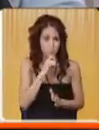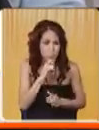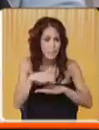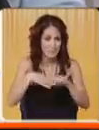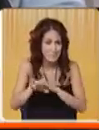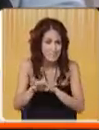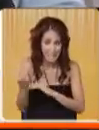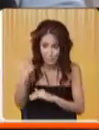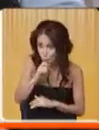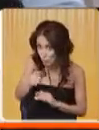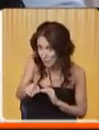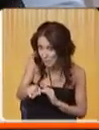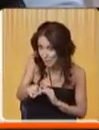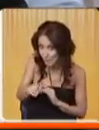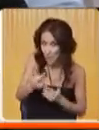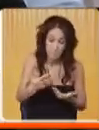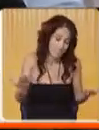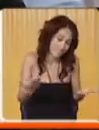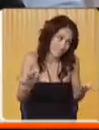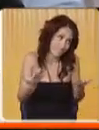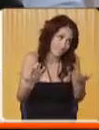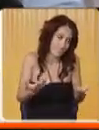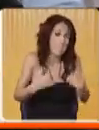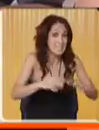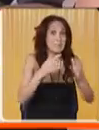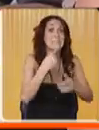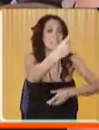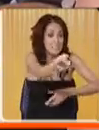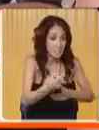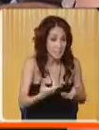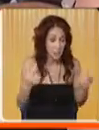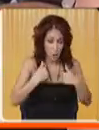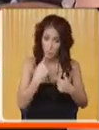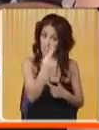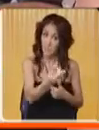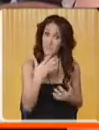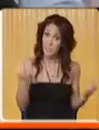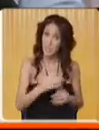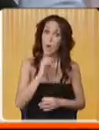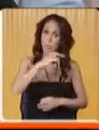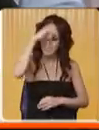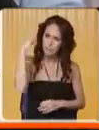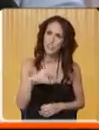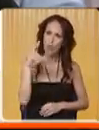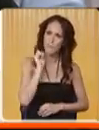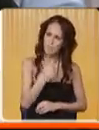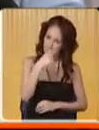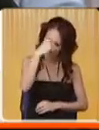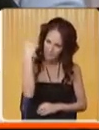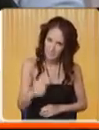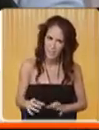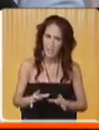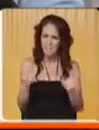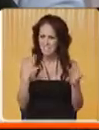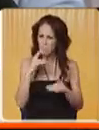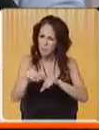percebe? E, portanto, este tipo de coisas tem que ser dito, e tem que ser dito, e eu estou aqui para dizê-las, por muito que custe às pessoas. Portanto, isto tem muita carga política